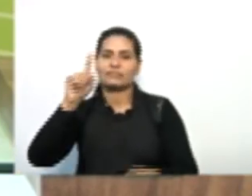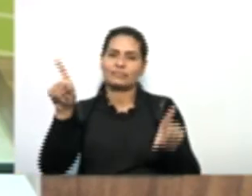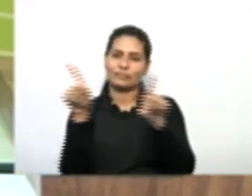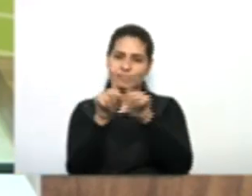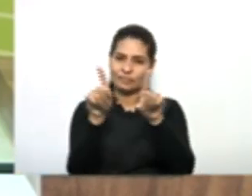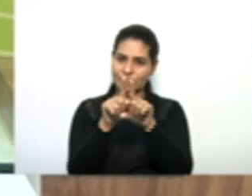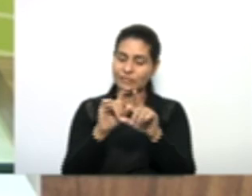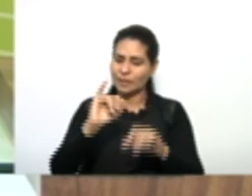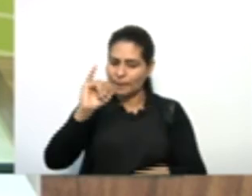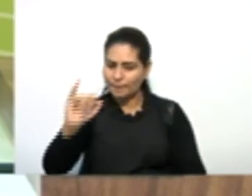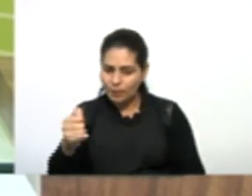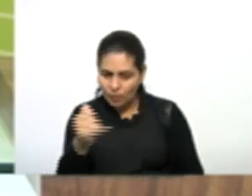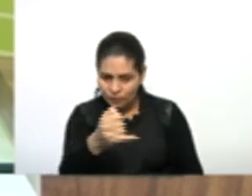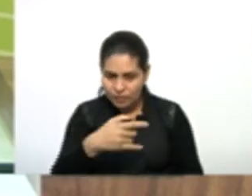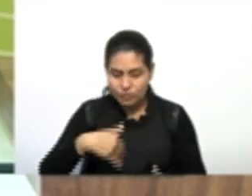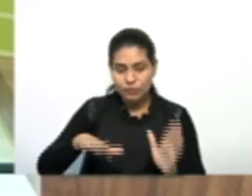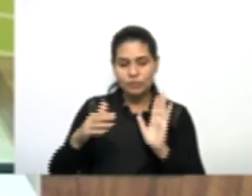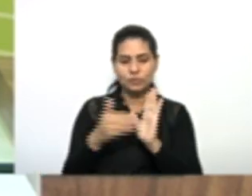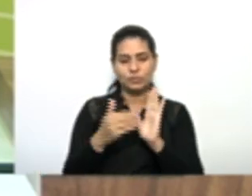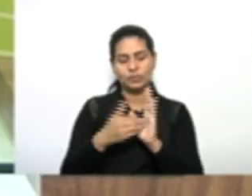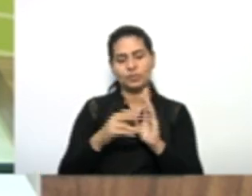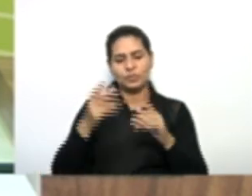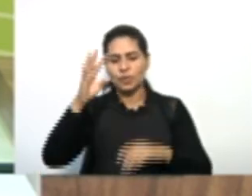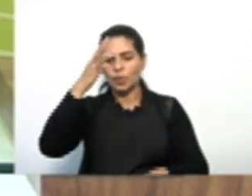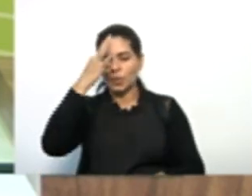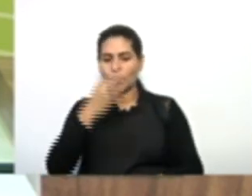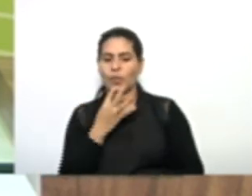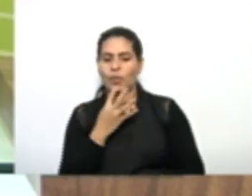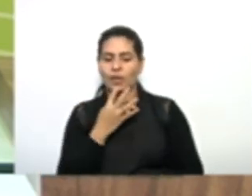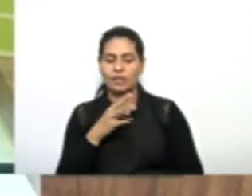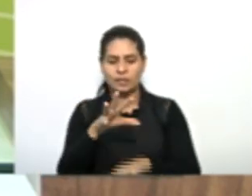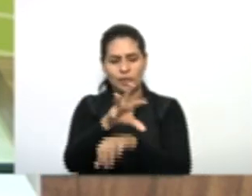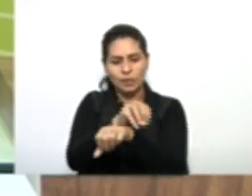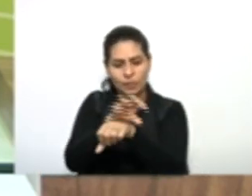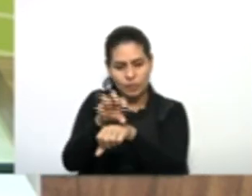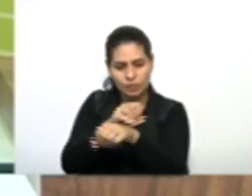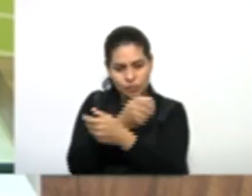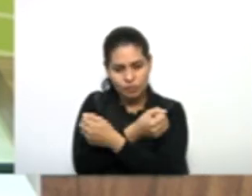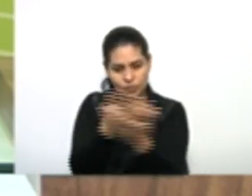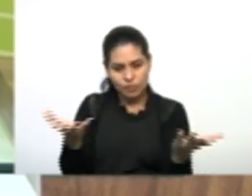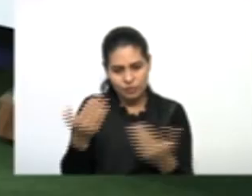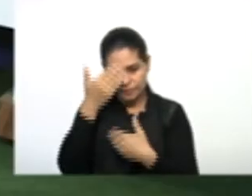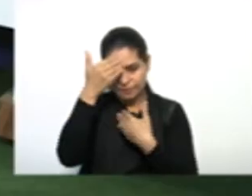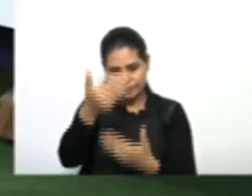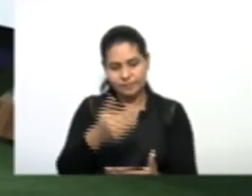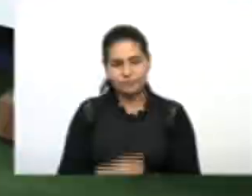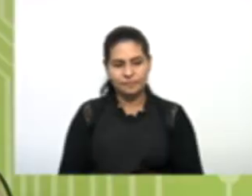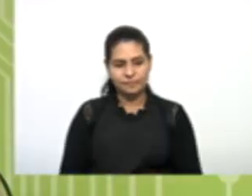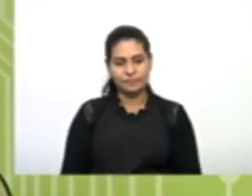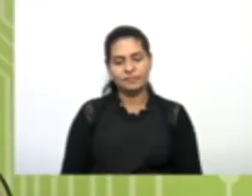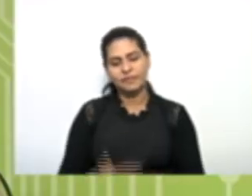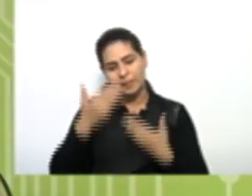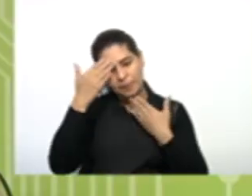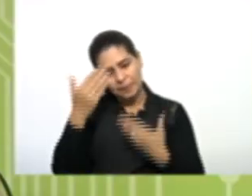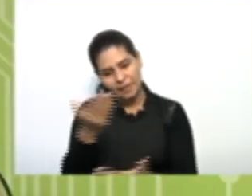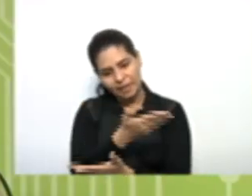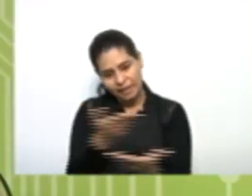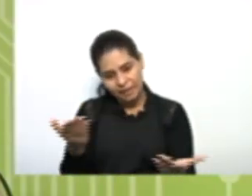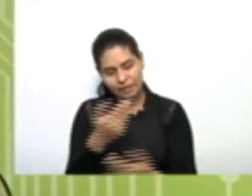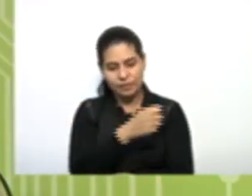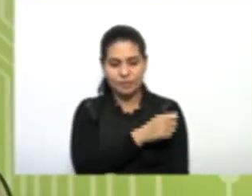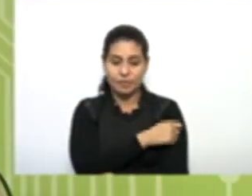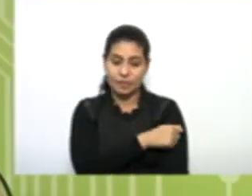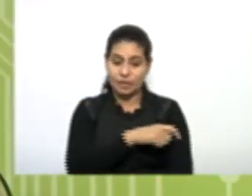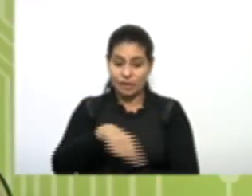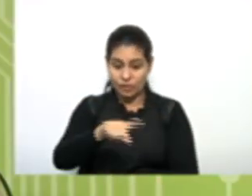gente possa aproveitar cada vez mais esses conhecimentos que estão sendo compartilhados aqui. Muito obrigado. Obrigado, professor. Obrigado você,